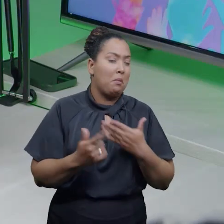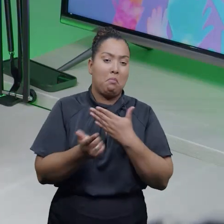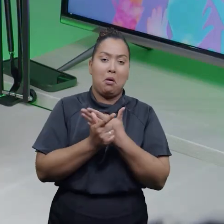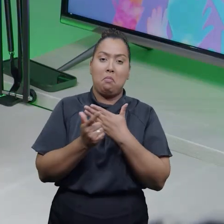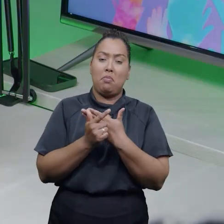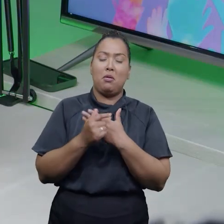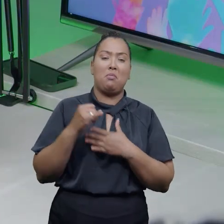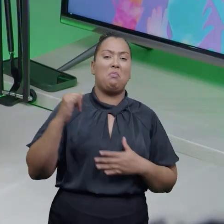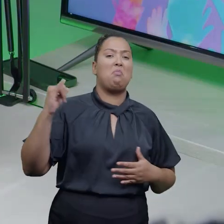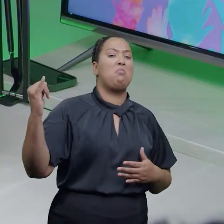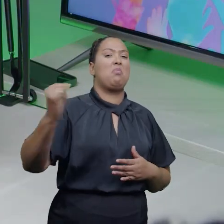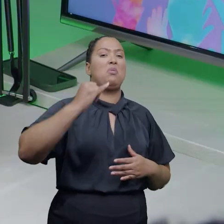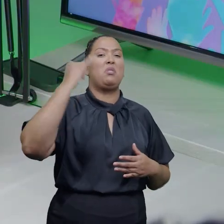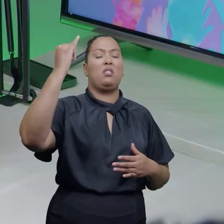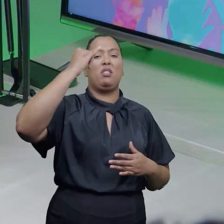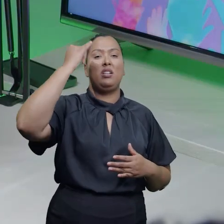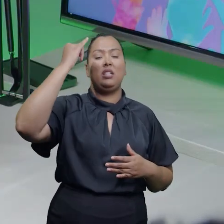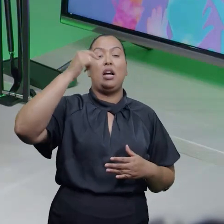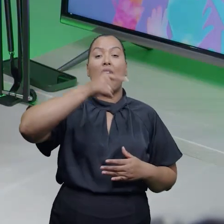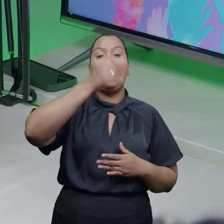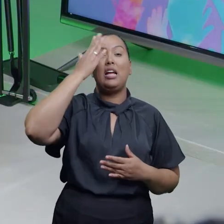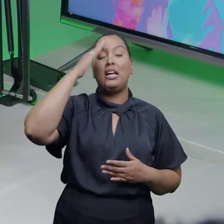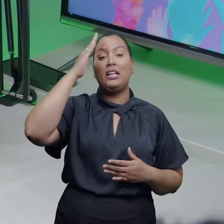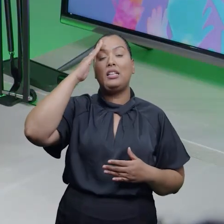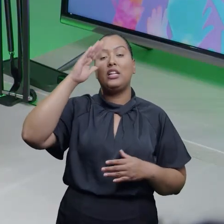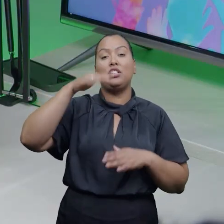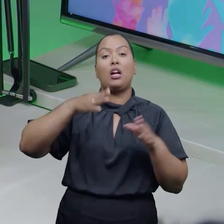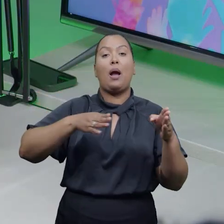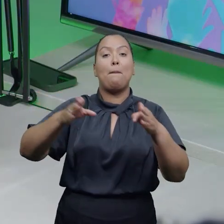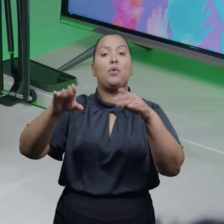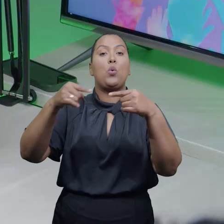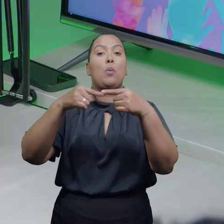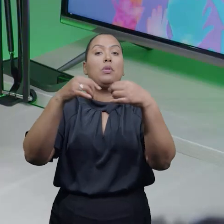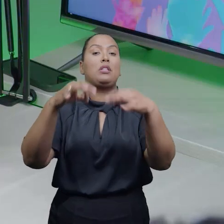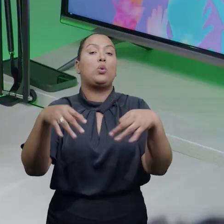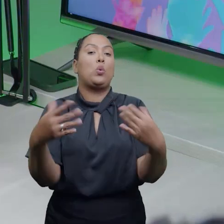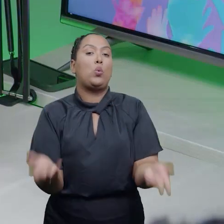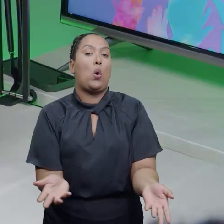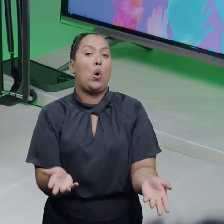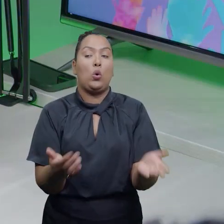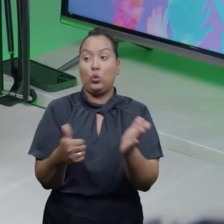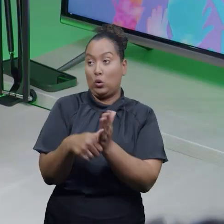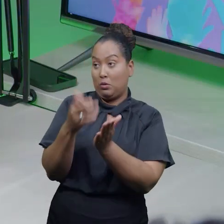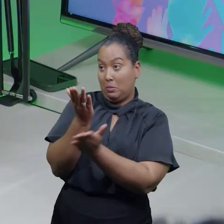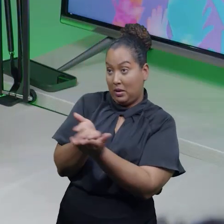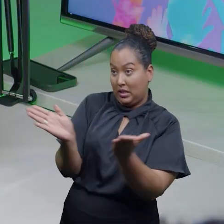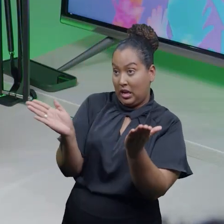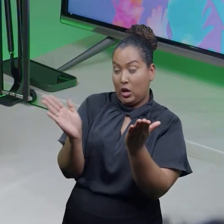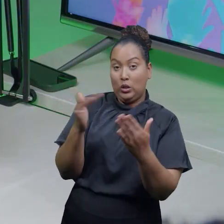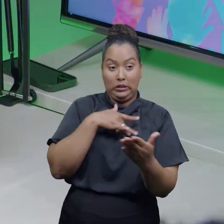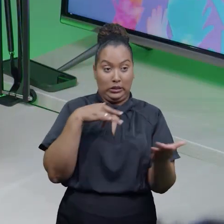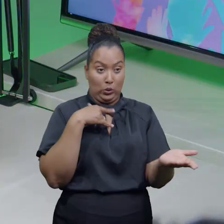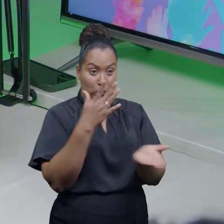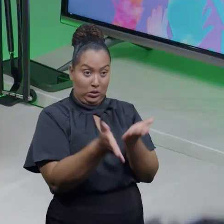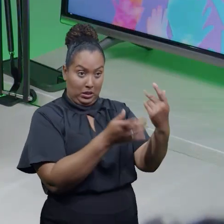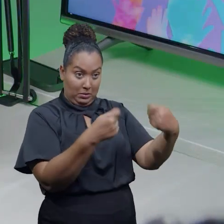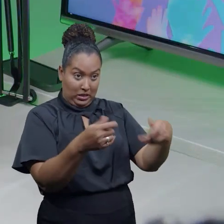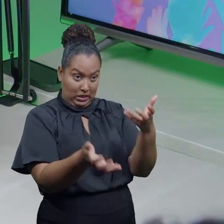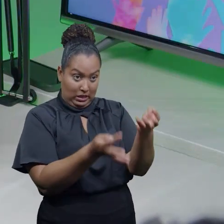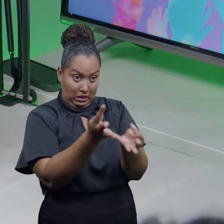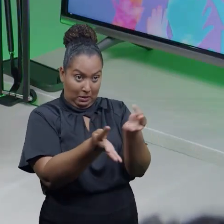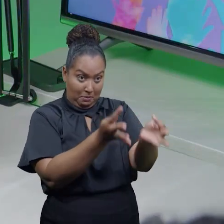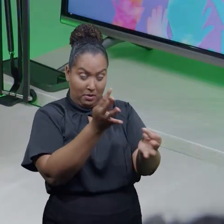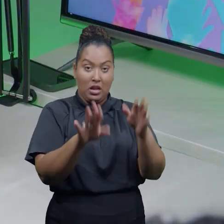papel fundamental, eu diria, para entender qual é o caminho a ser seguido naquele caso. É uma perda de documento, é um tratamento de